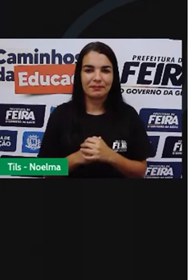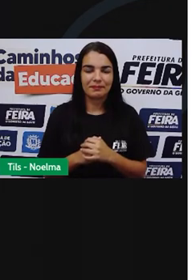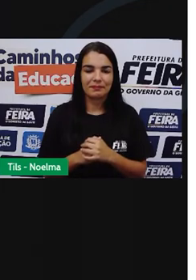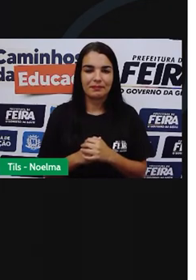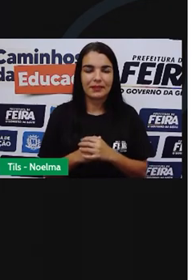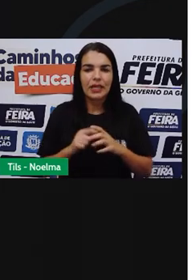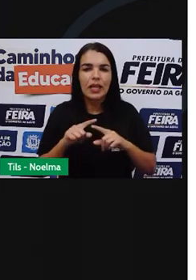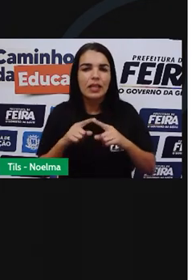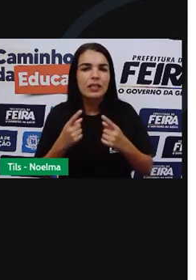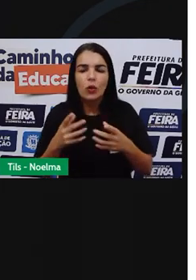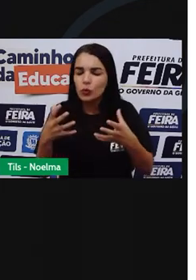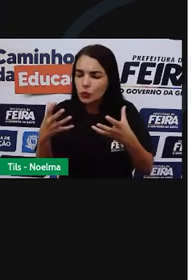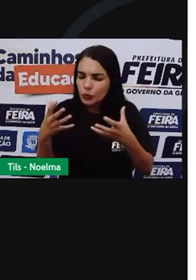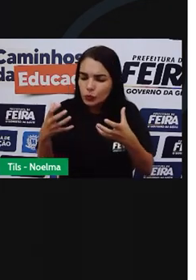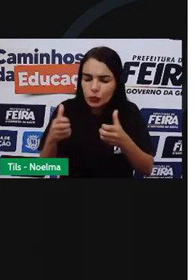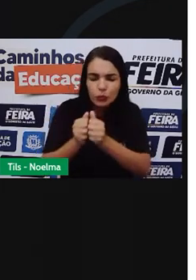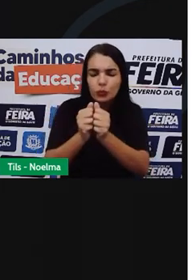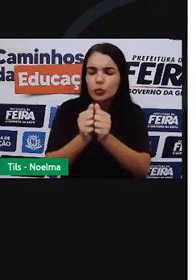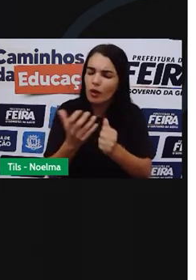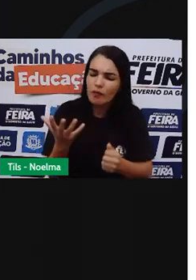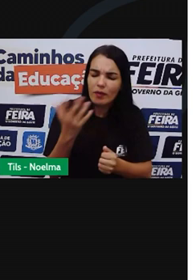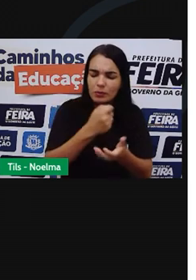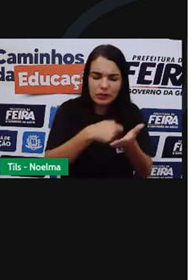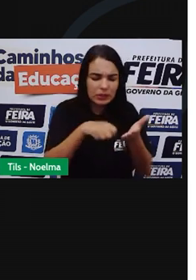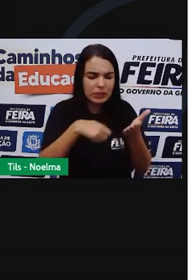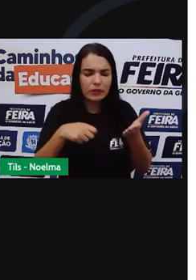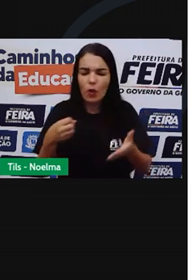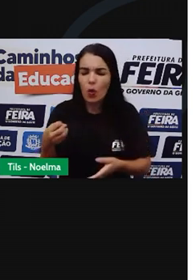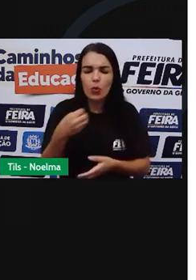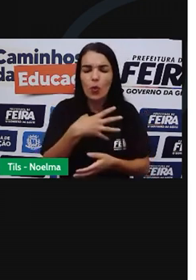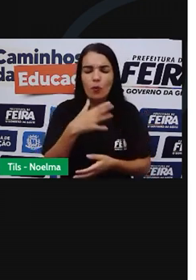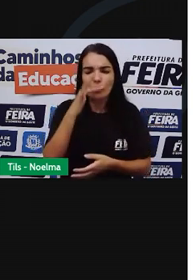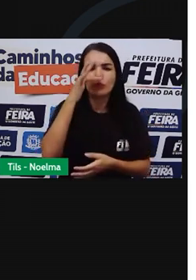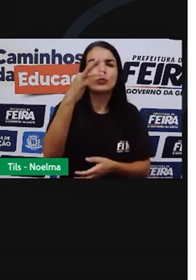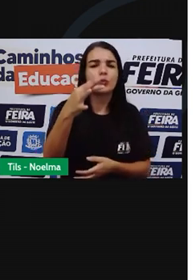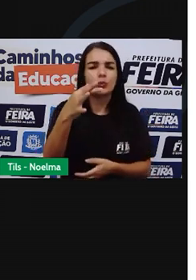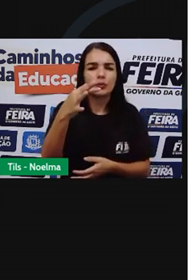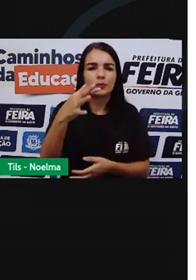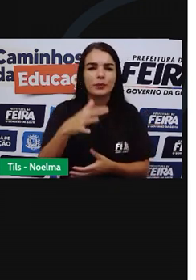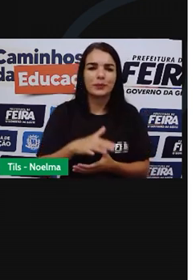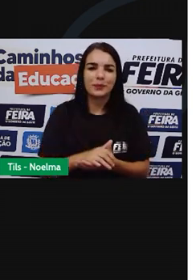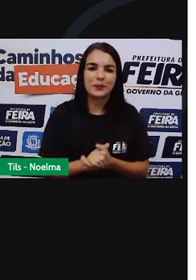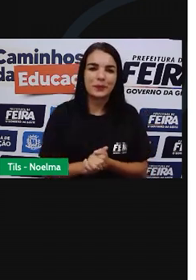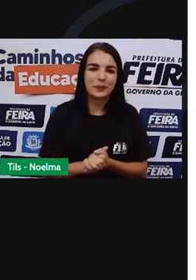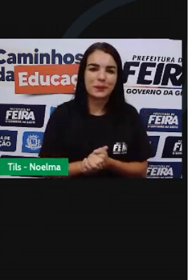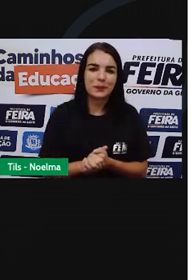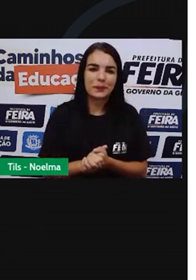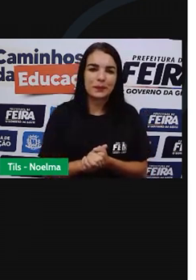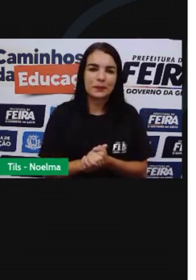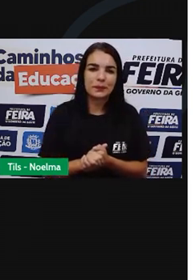Que tal escrevermos juntos, com muita coragem, um novo futuro?